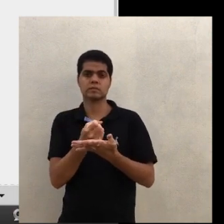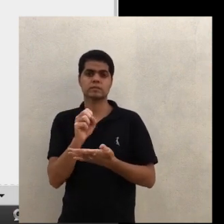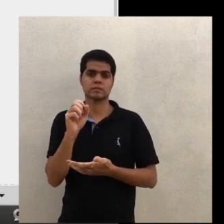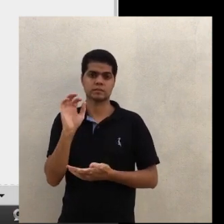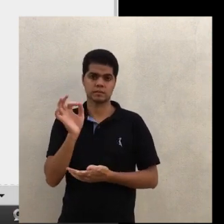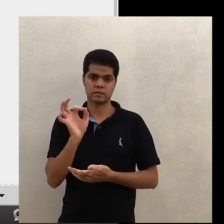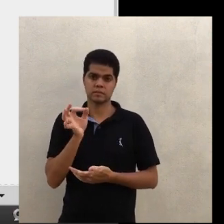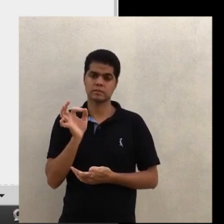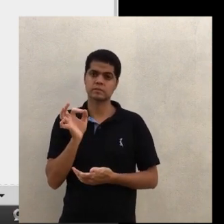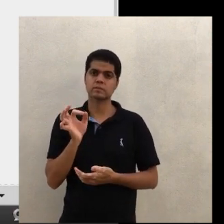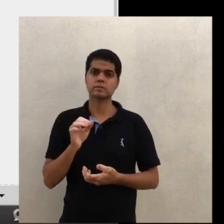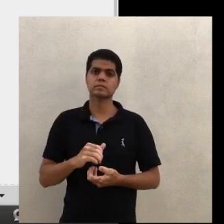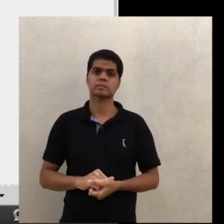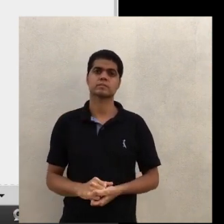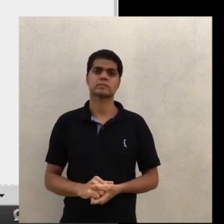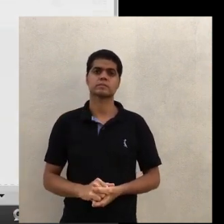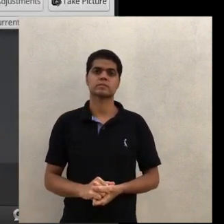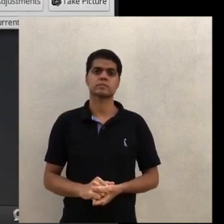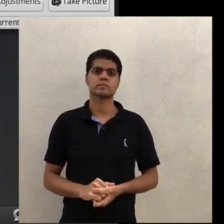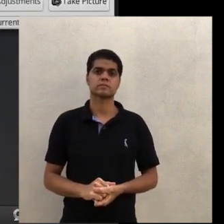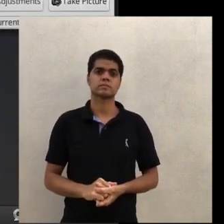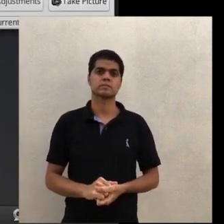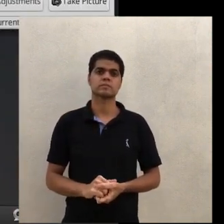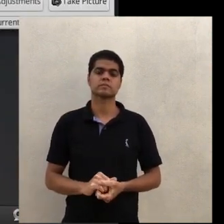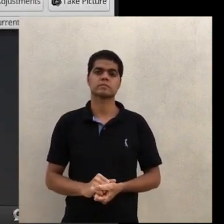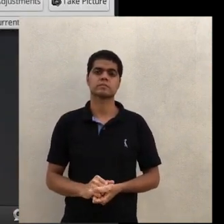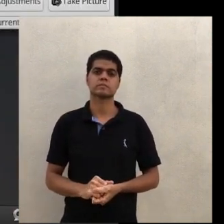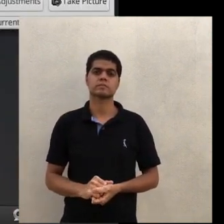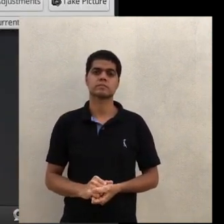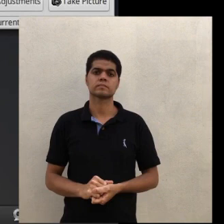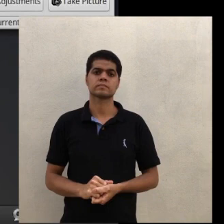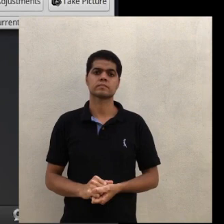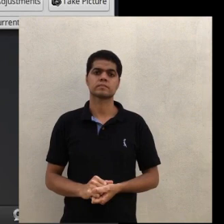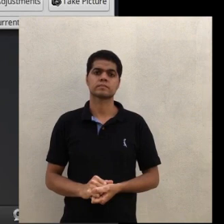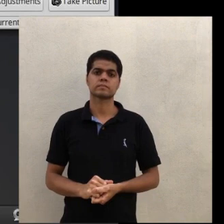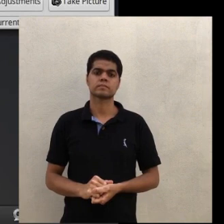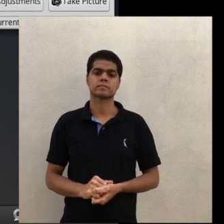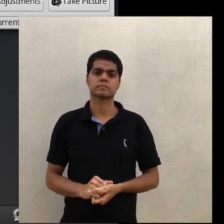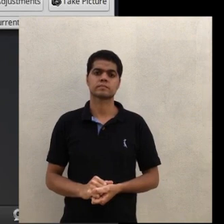Com a extensão que ele entenda, que é a extensão